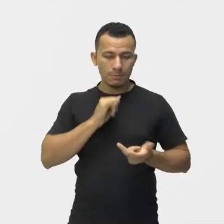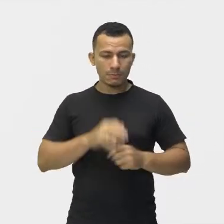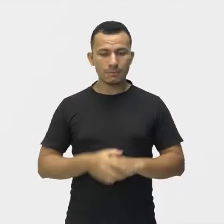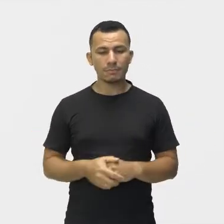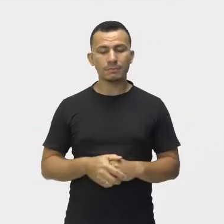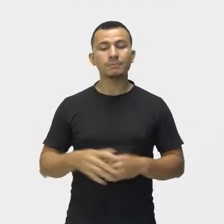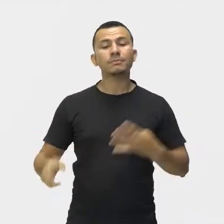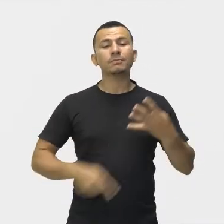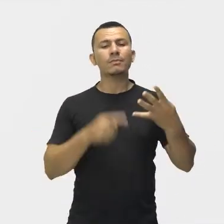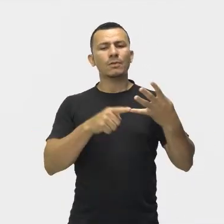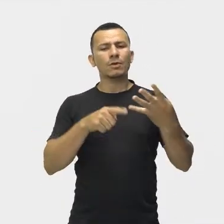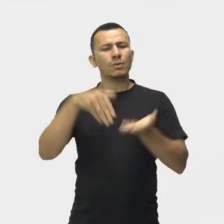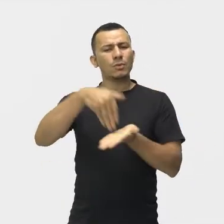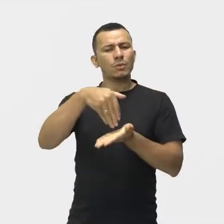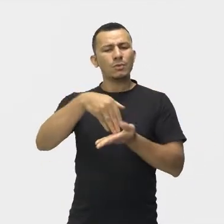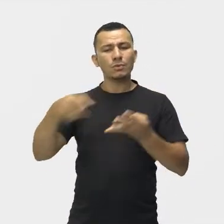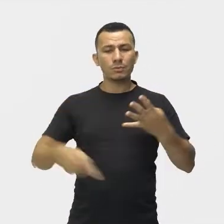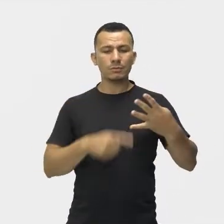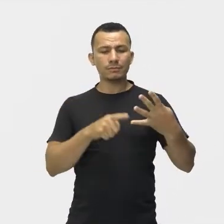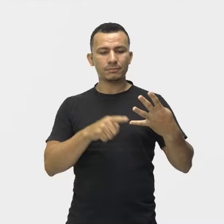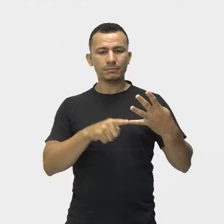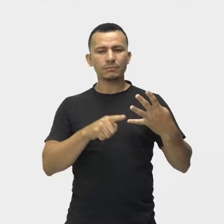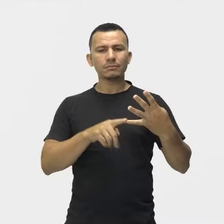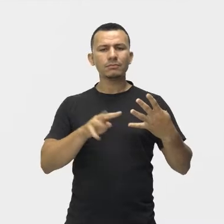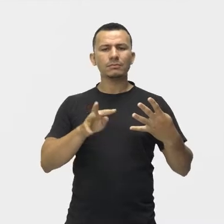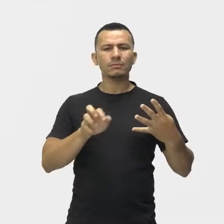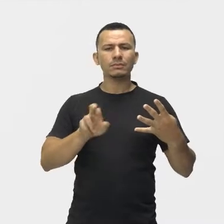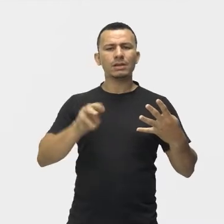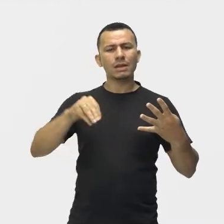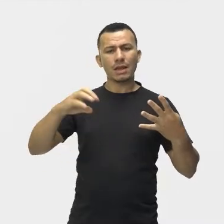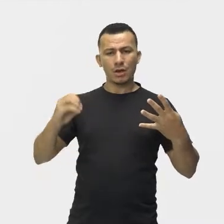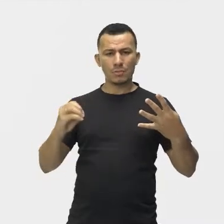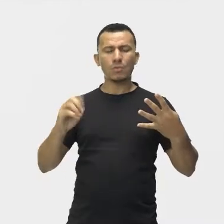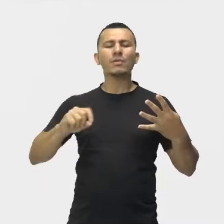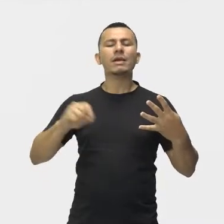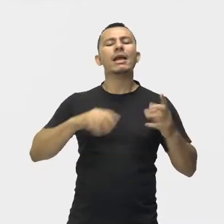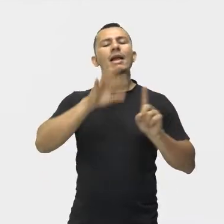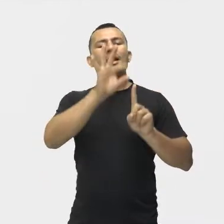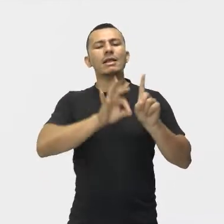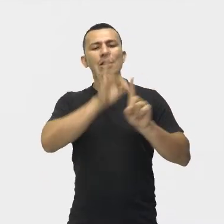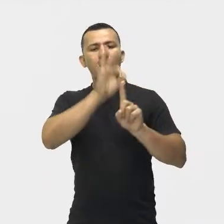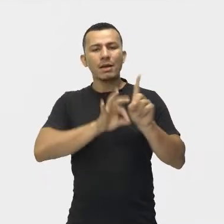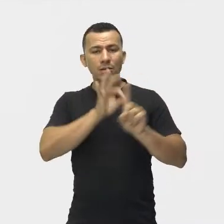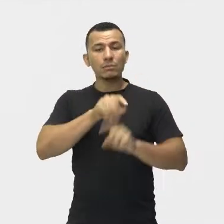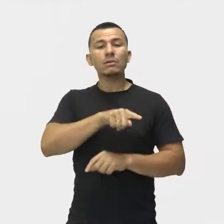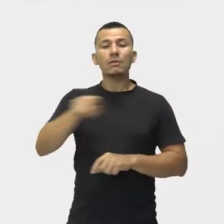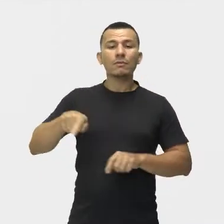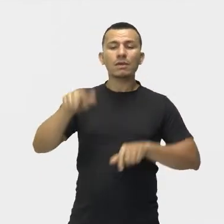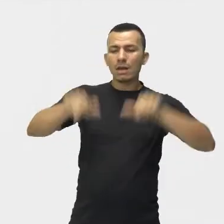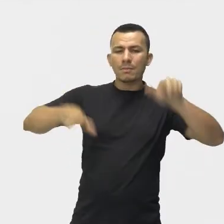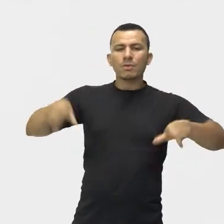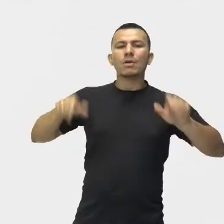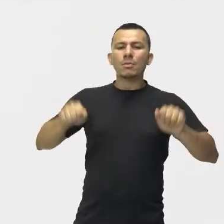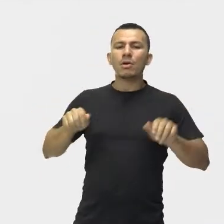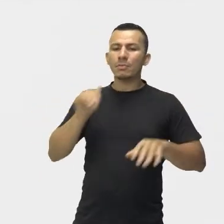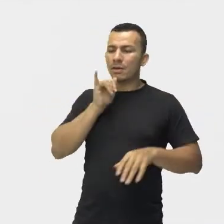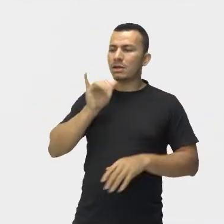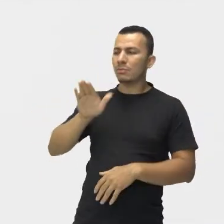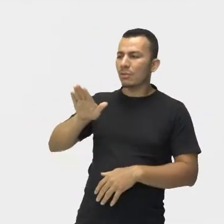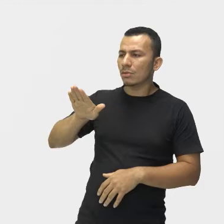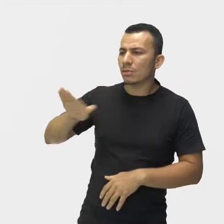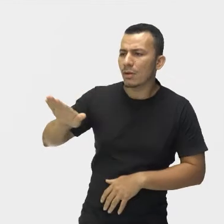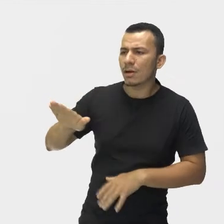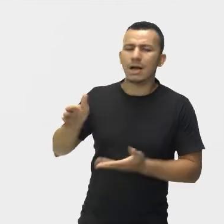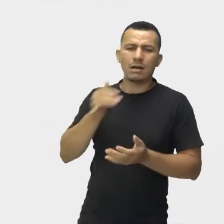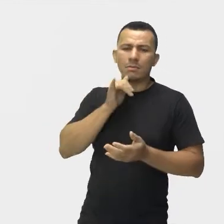os termorreceptores, né? Termo está relacionado aí com temperatura, né? Você vai poder tocar em um objeto,